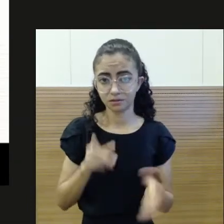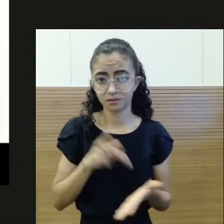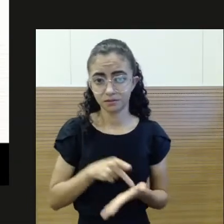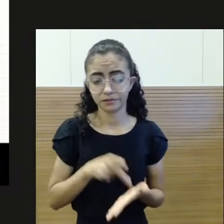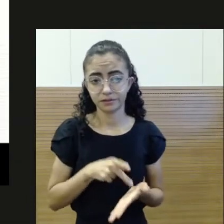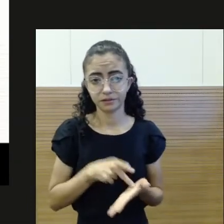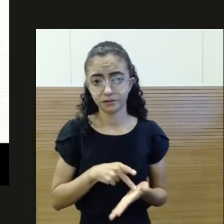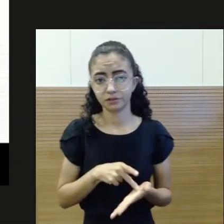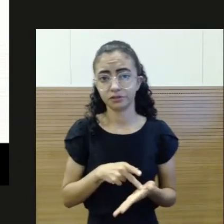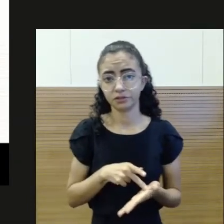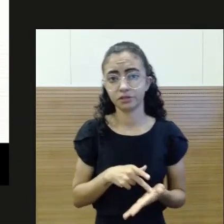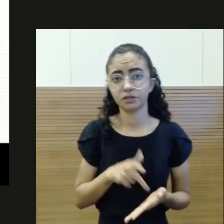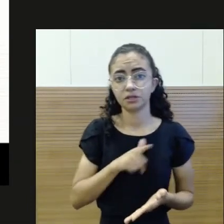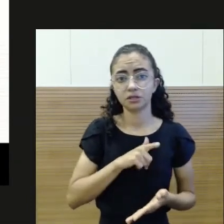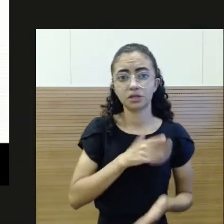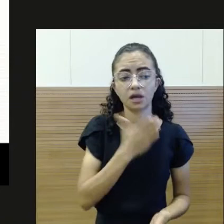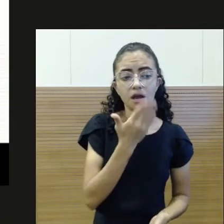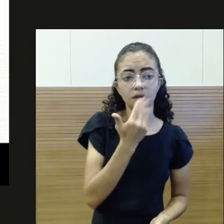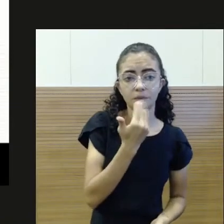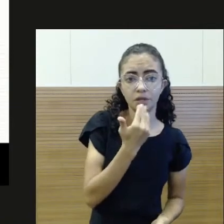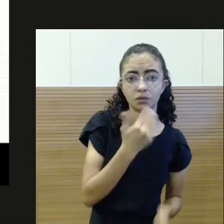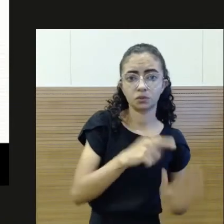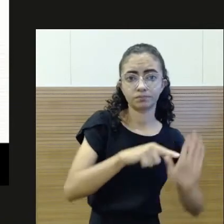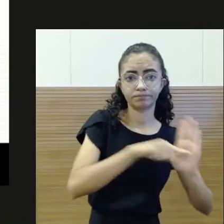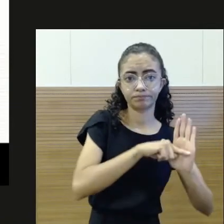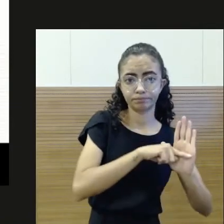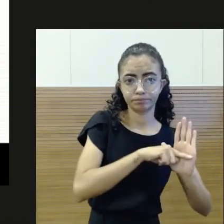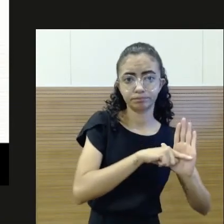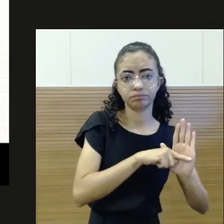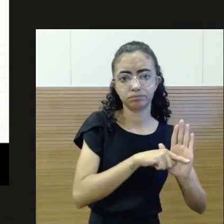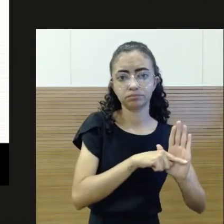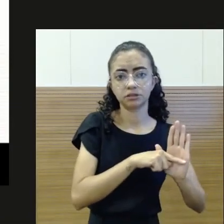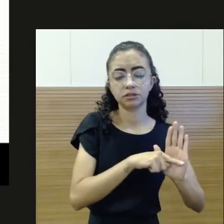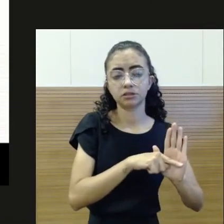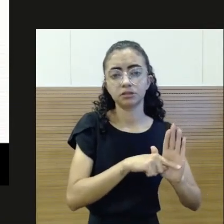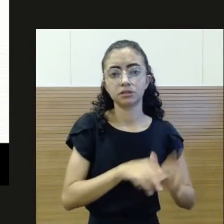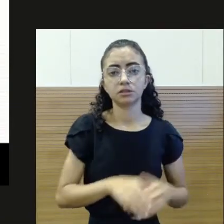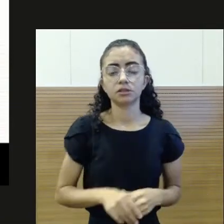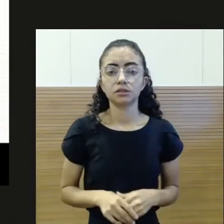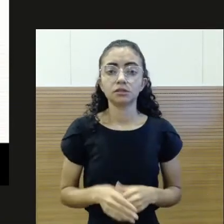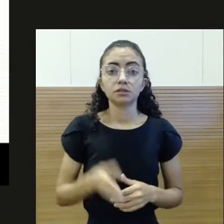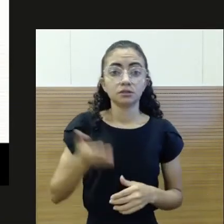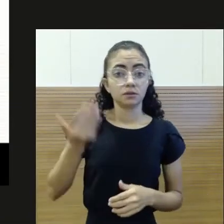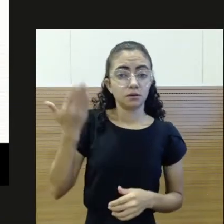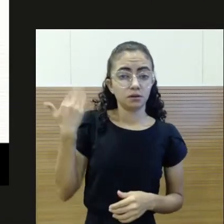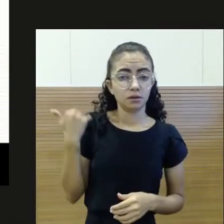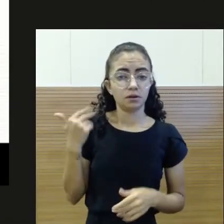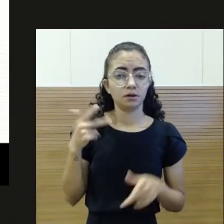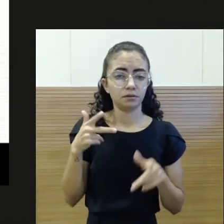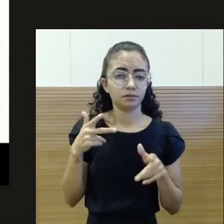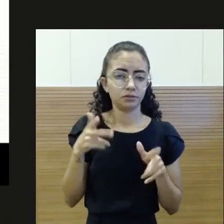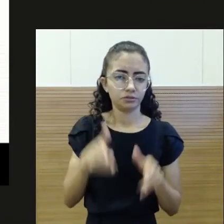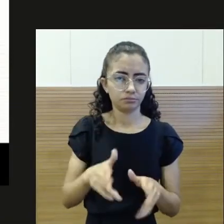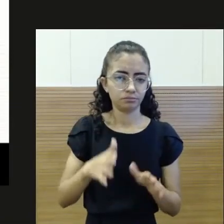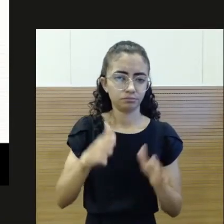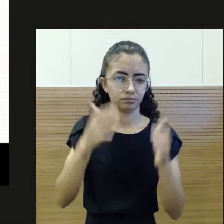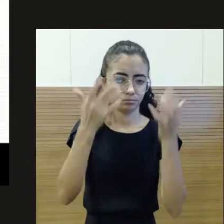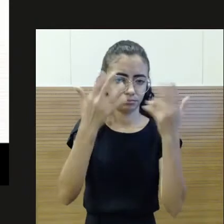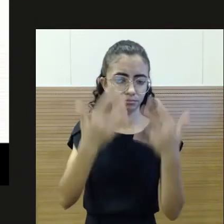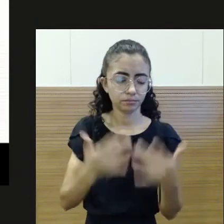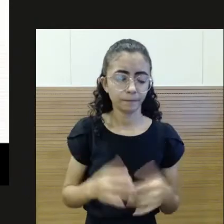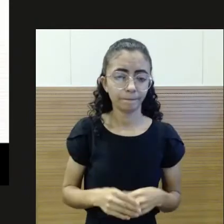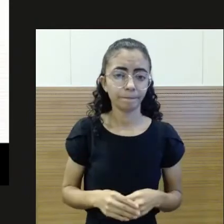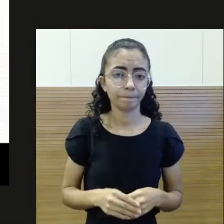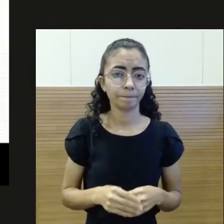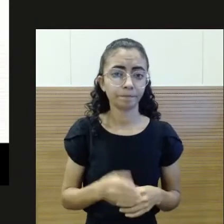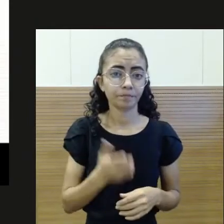elementos negativos nutricionais, como foi falado amplamente aqui, os